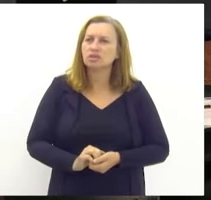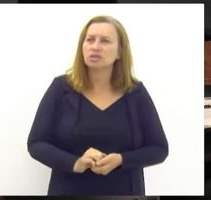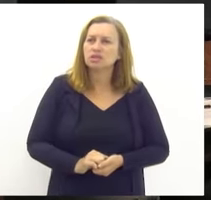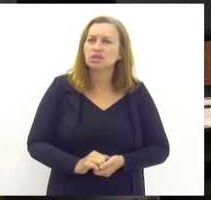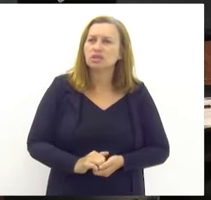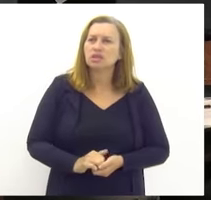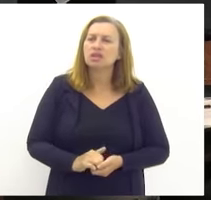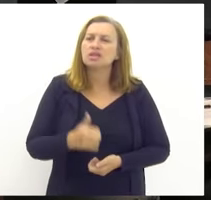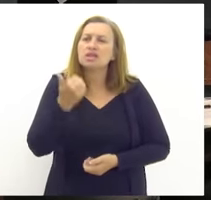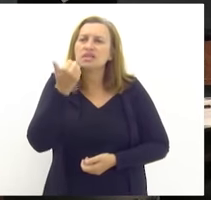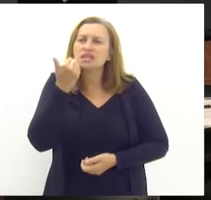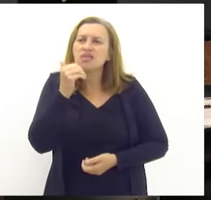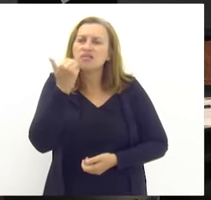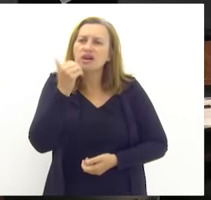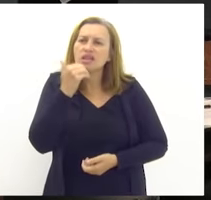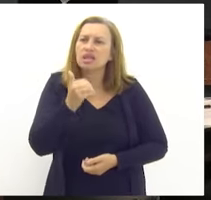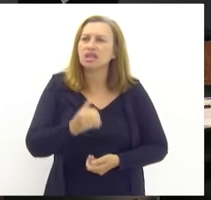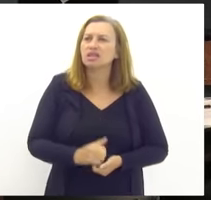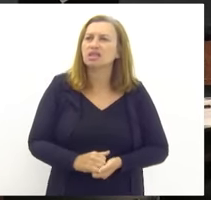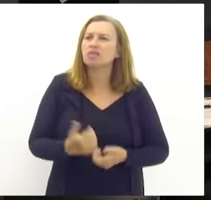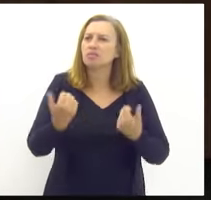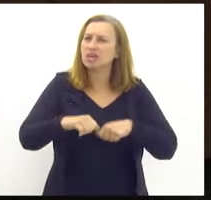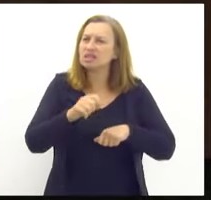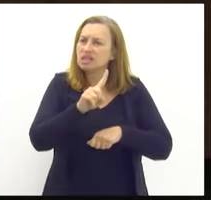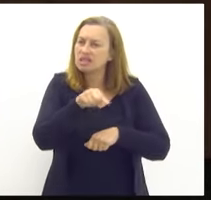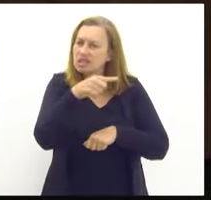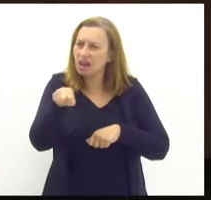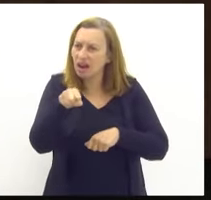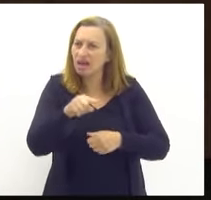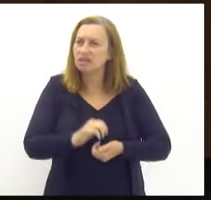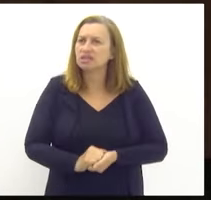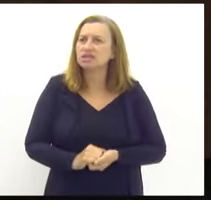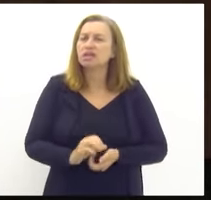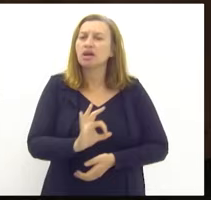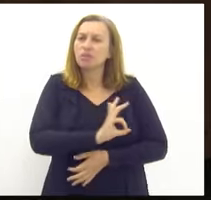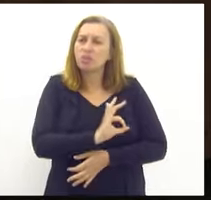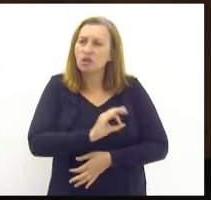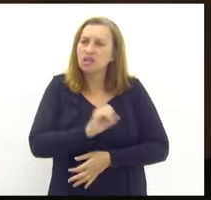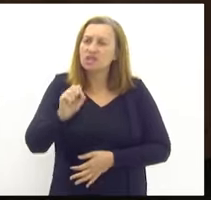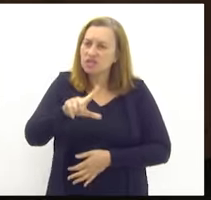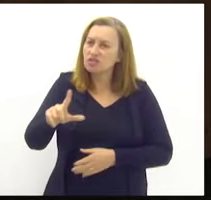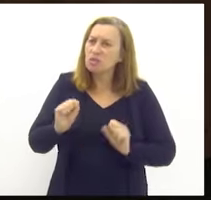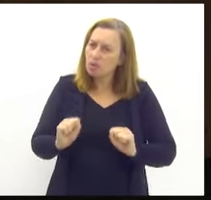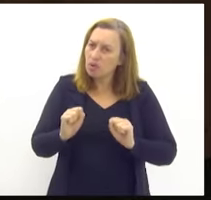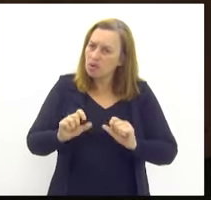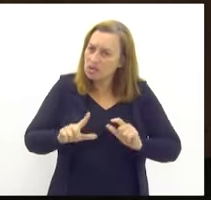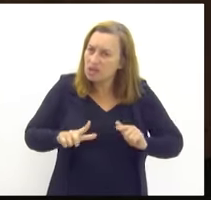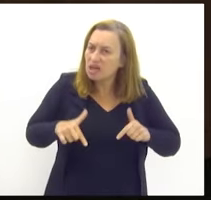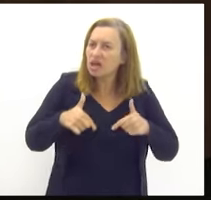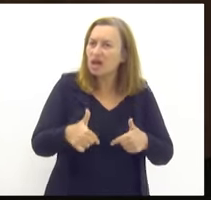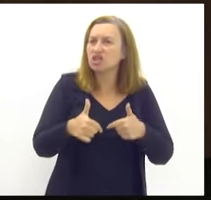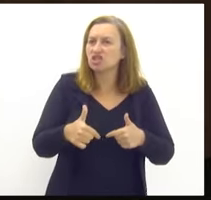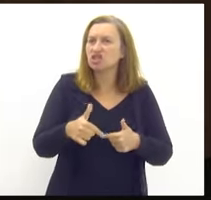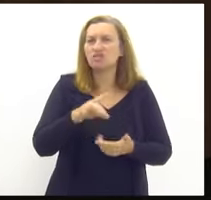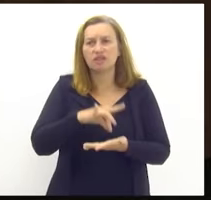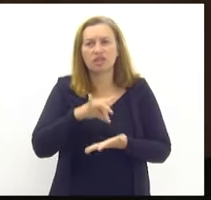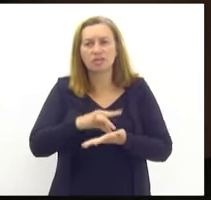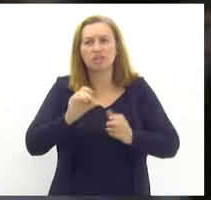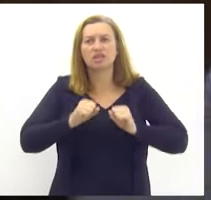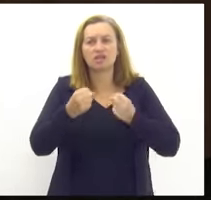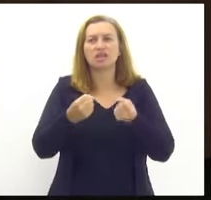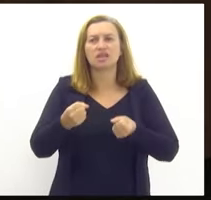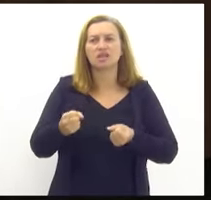ratatu que existe na pol Civil tem que ser extirpada para que a polícia civil possa assumir realmente o papel que ela pretende ter que é defender a